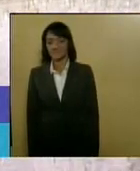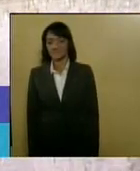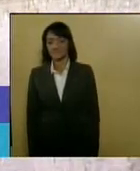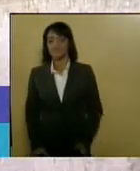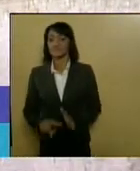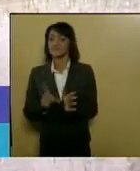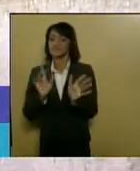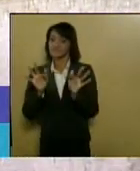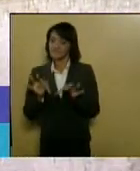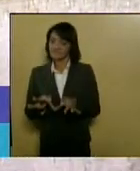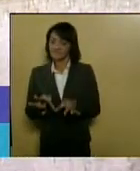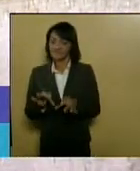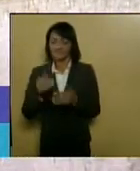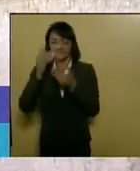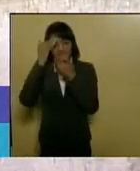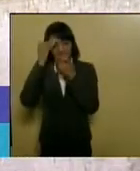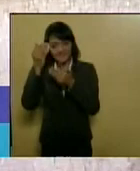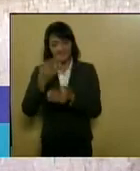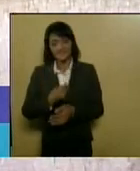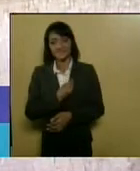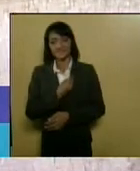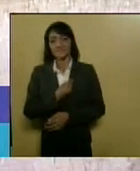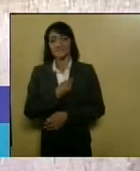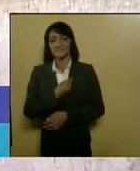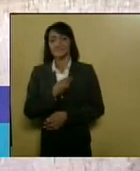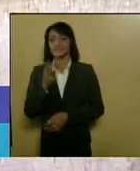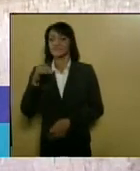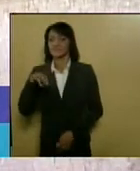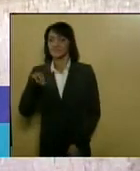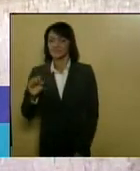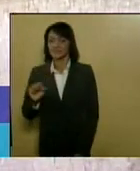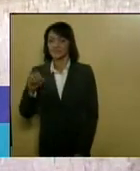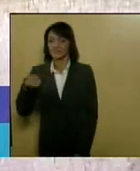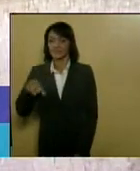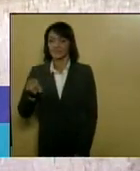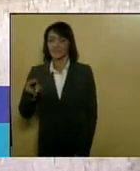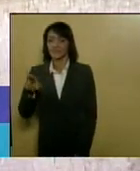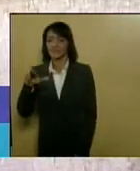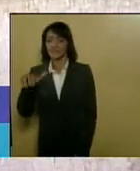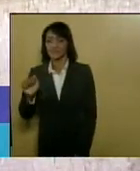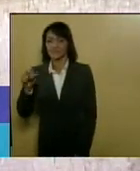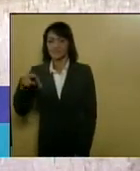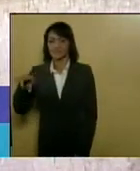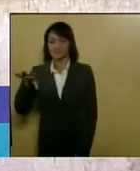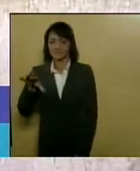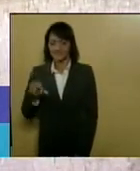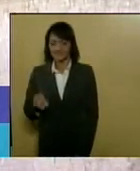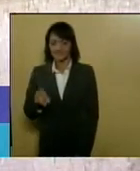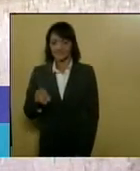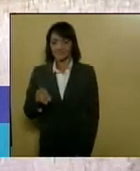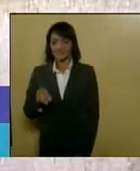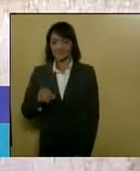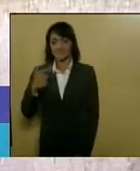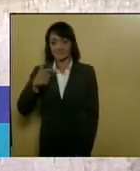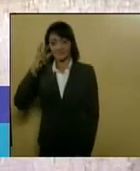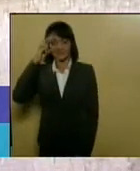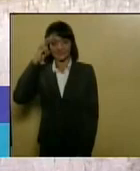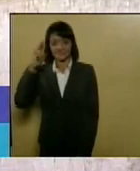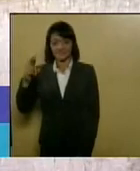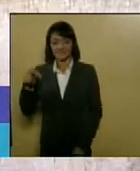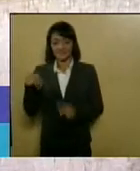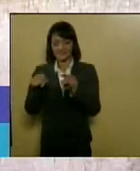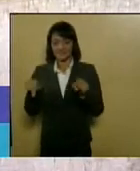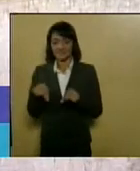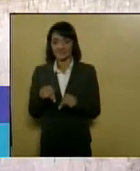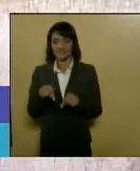Antes de encerrar, gostaríamos de agradecer a presença do tenente-coronel José Moura Neto, subchefe do gabinete militar,